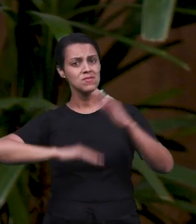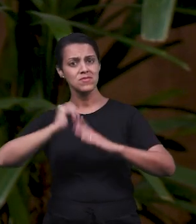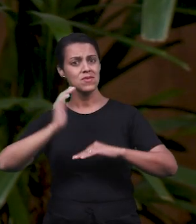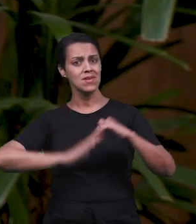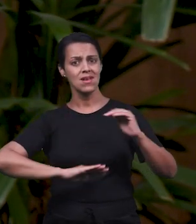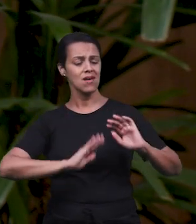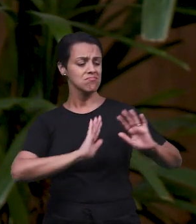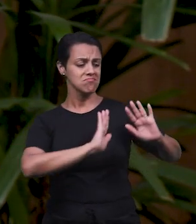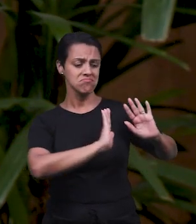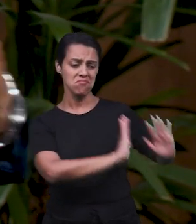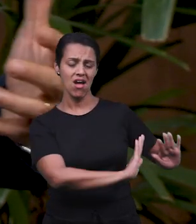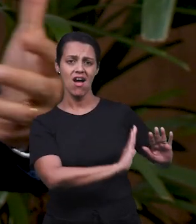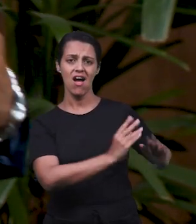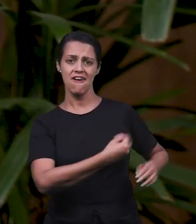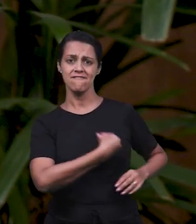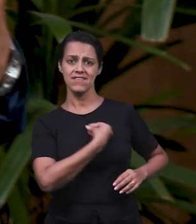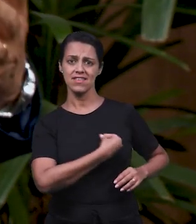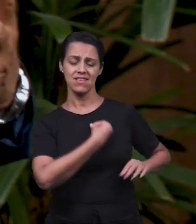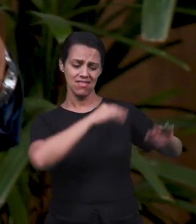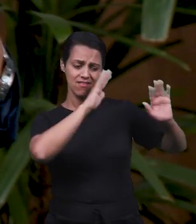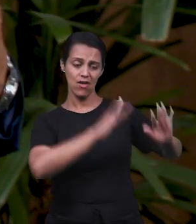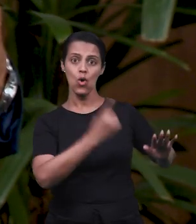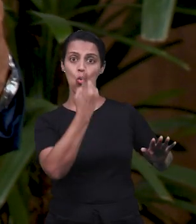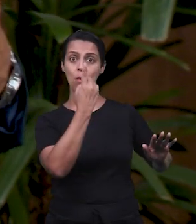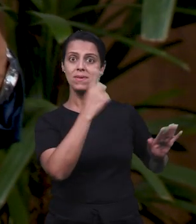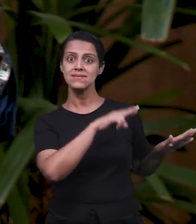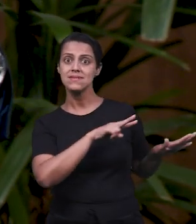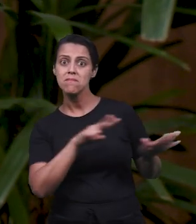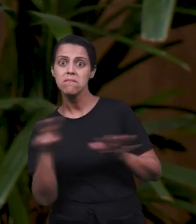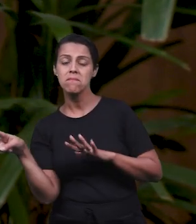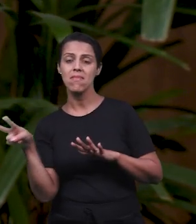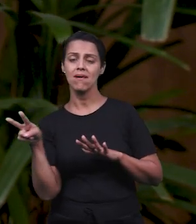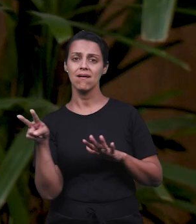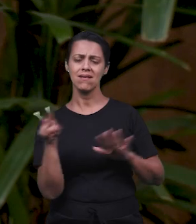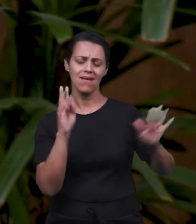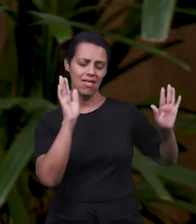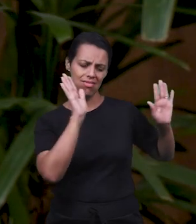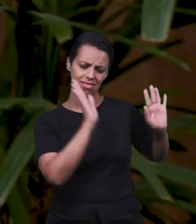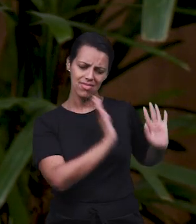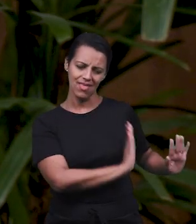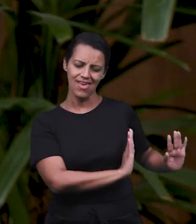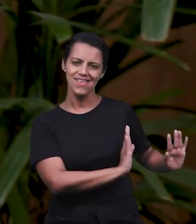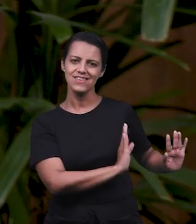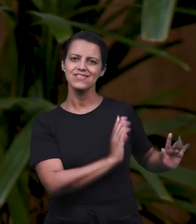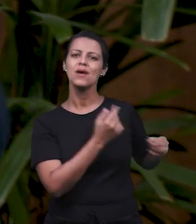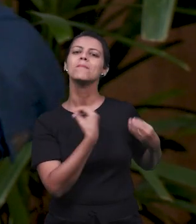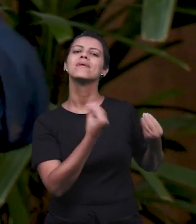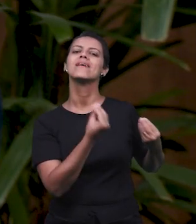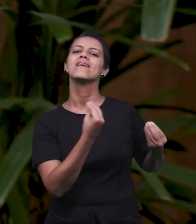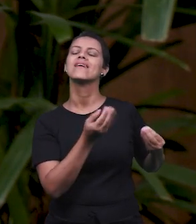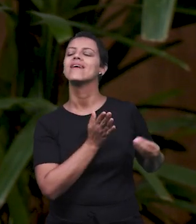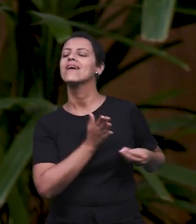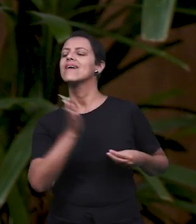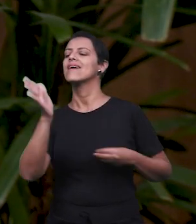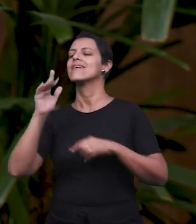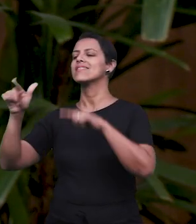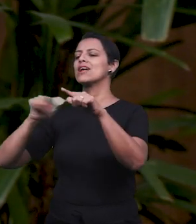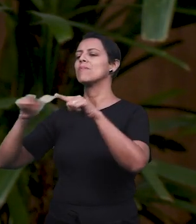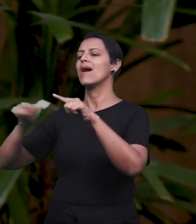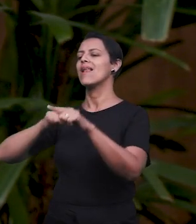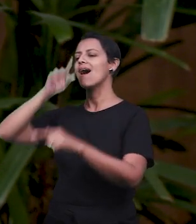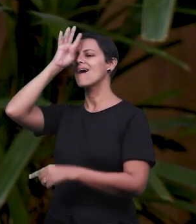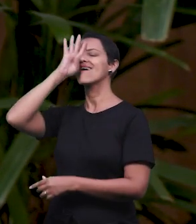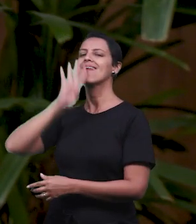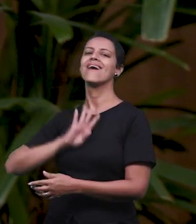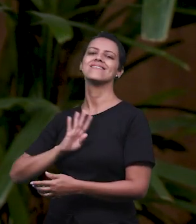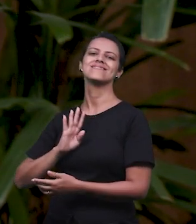abdicam da sua vida profissional durante uma semana, né, para se entregar para o trabalho da